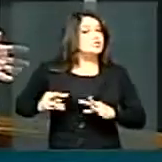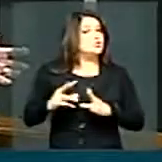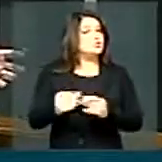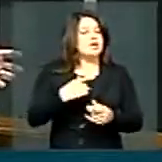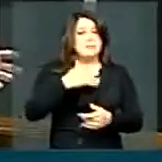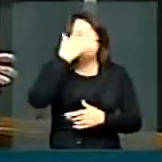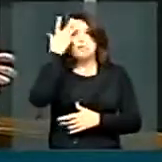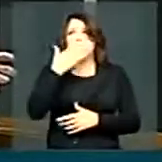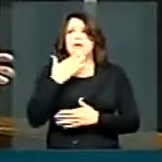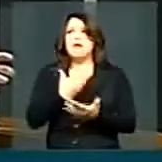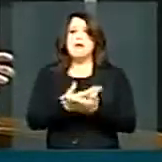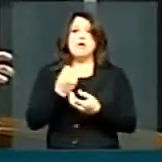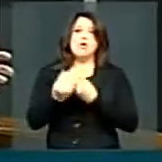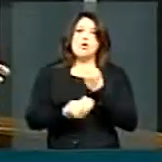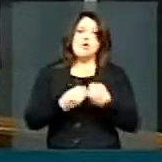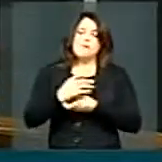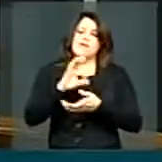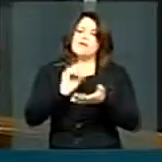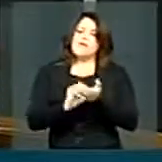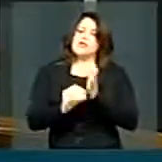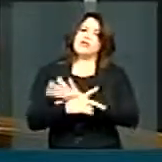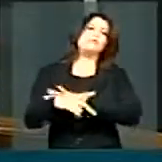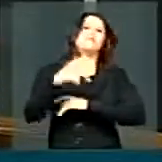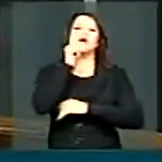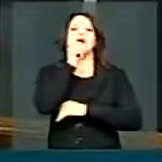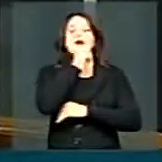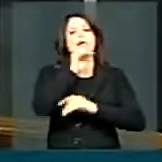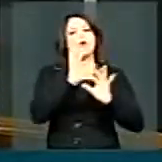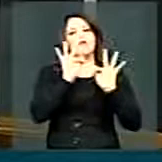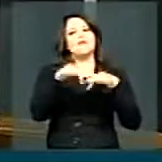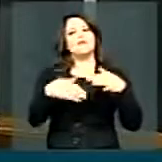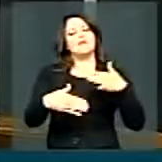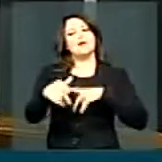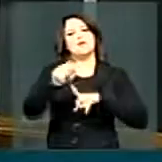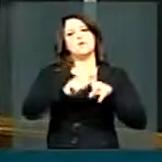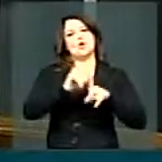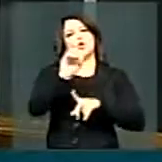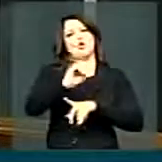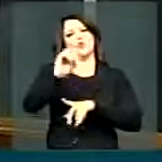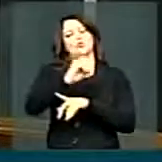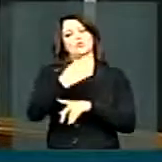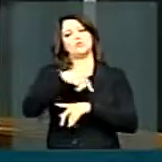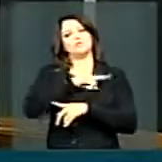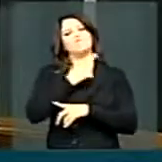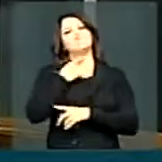no abastecimento de combustível no Amapá, no final do mês de outubro, e